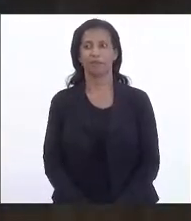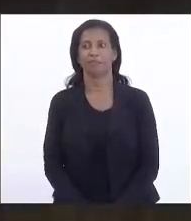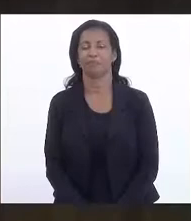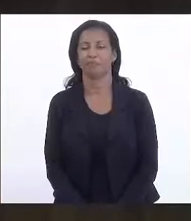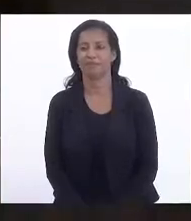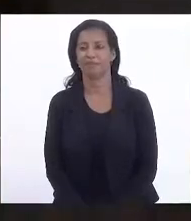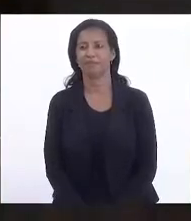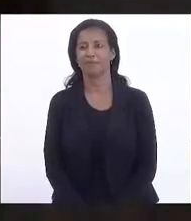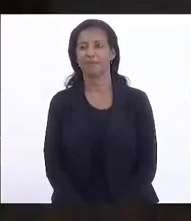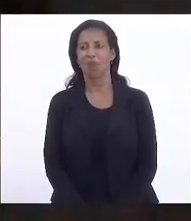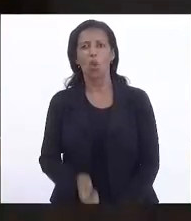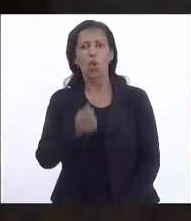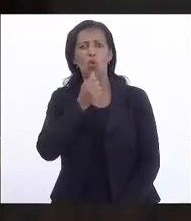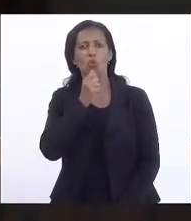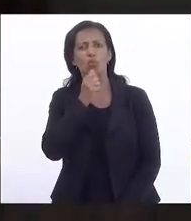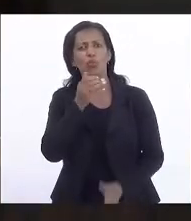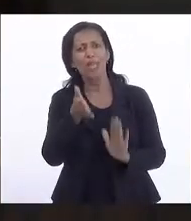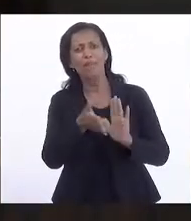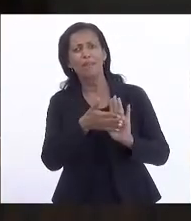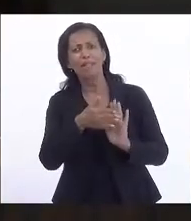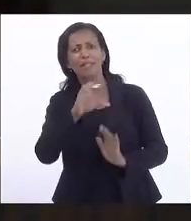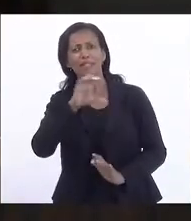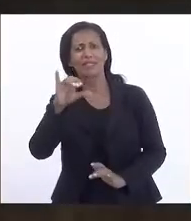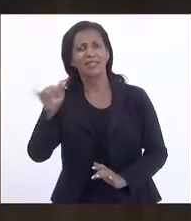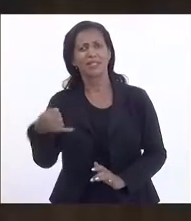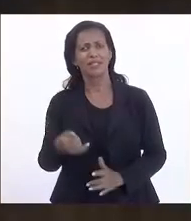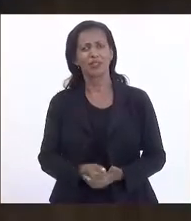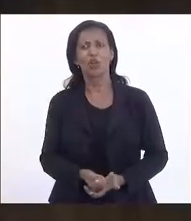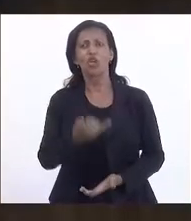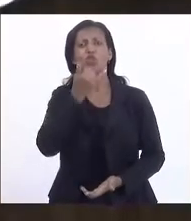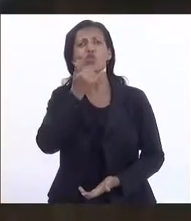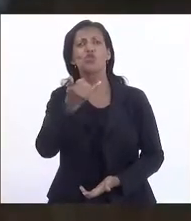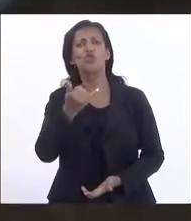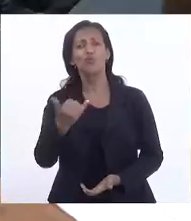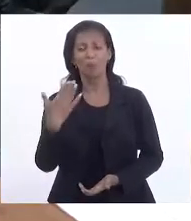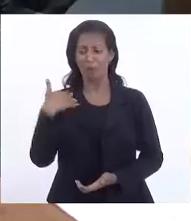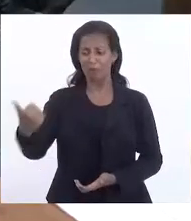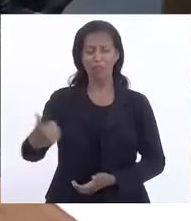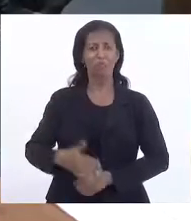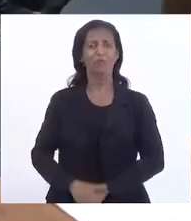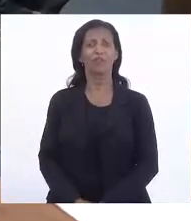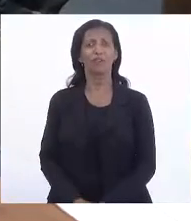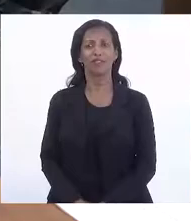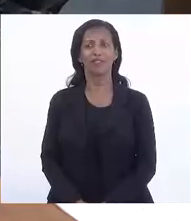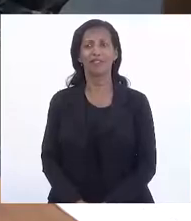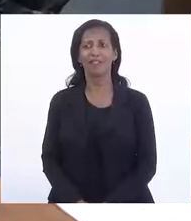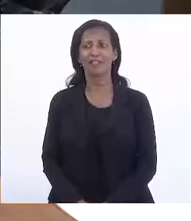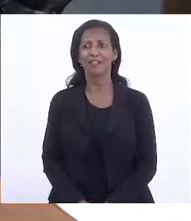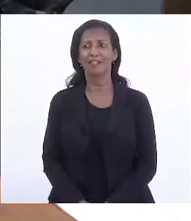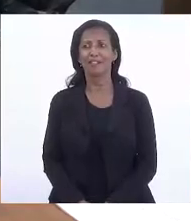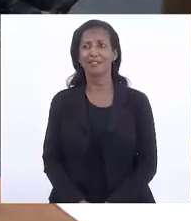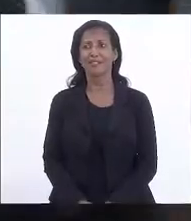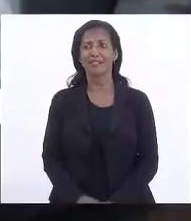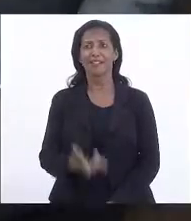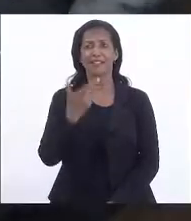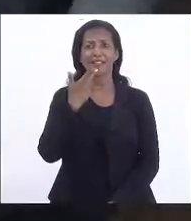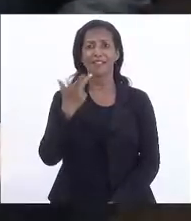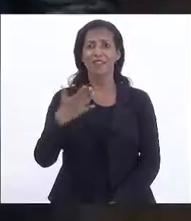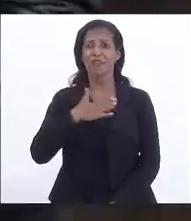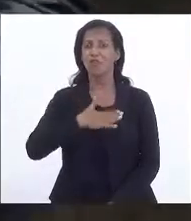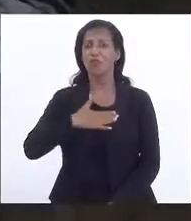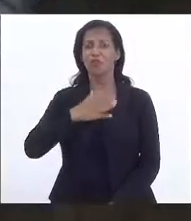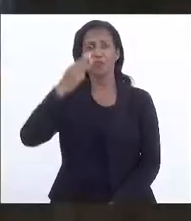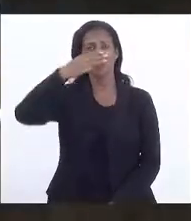Ainda não tem parecer da CCJ, deputado Não, então desculpe. Então como é que me chamaram antes? Não, ninguém te chamou. Eu gosto tanto do Márcio Pacheco